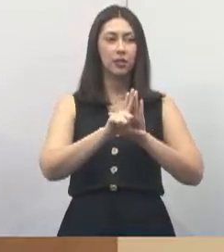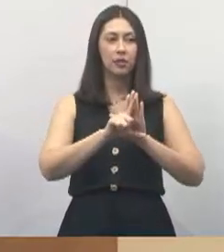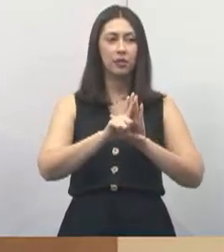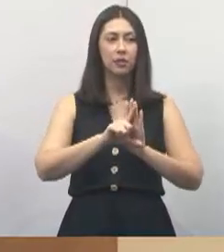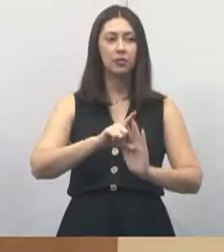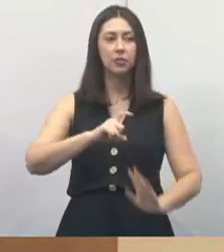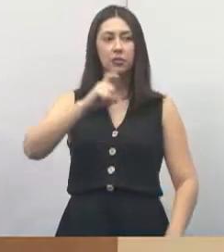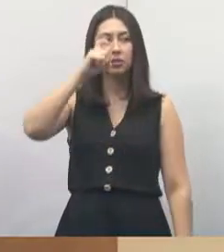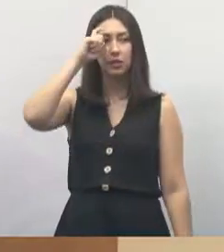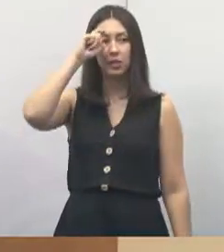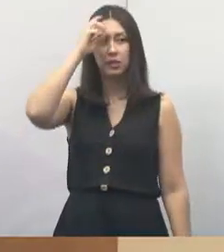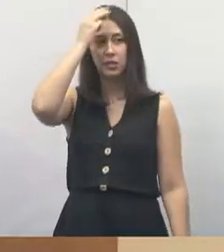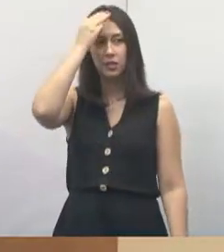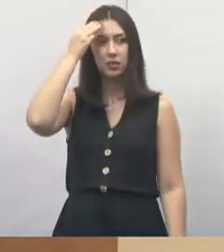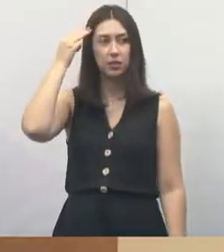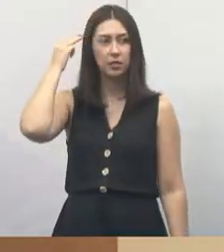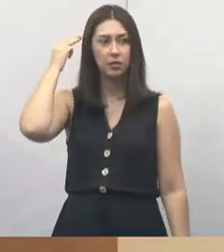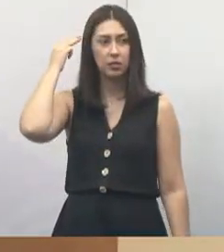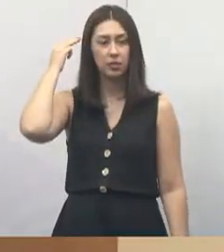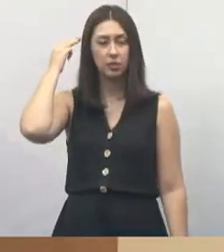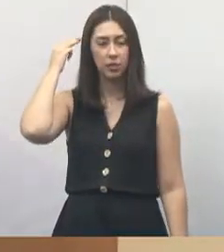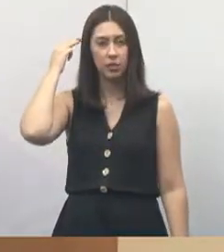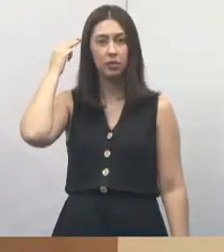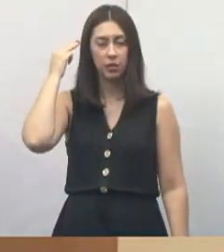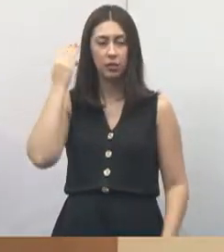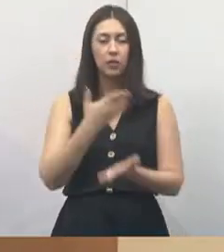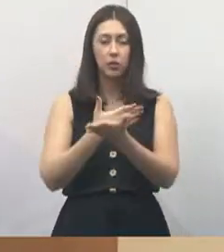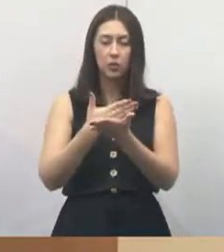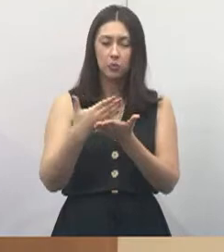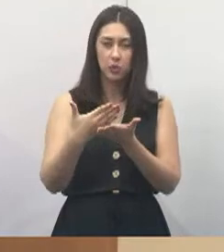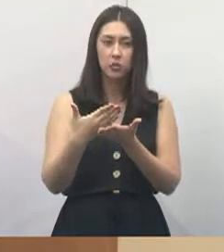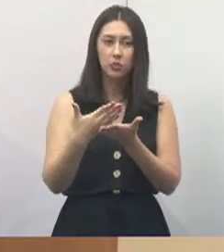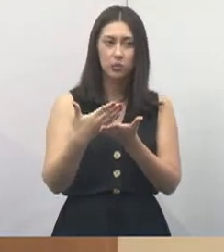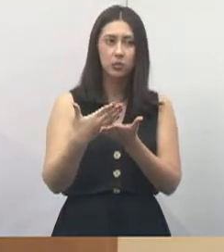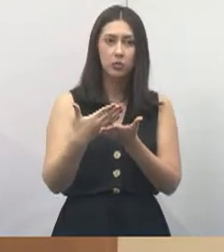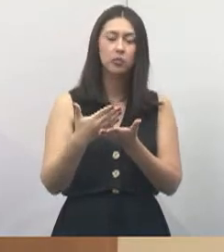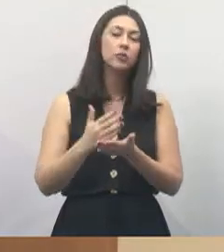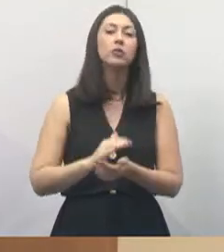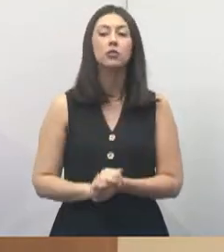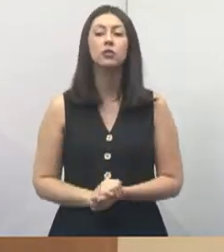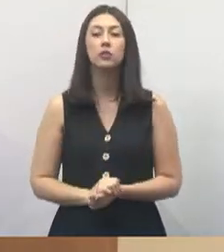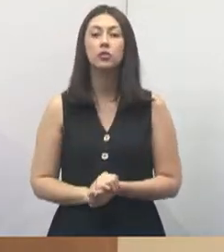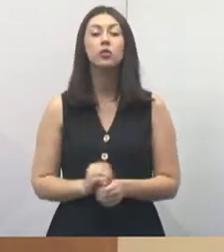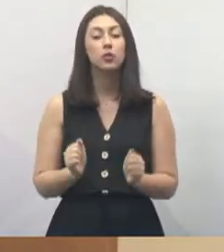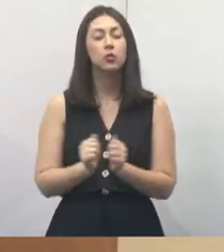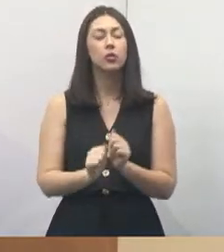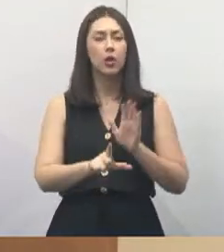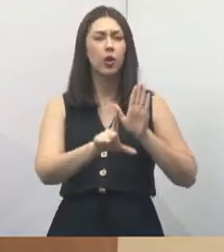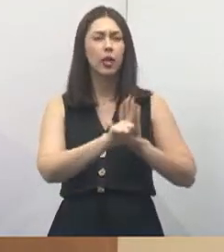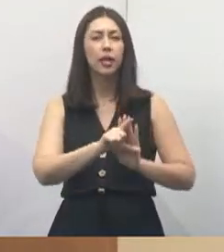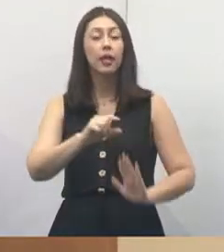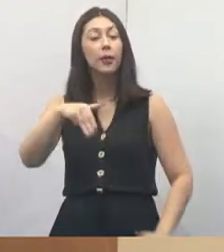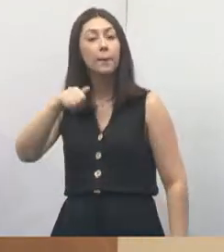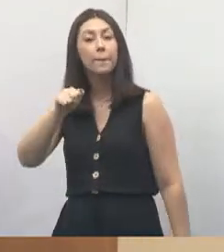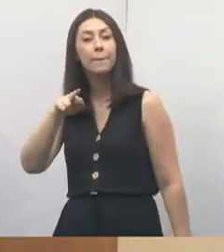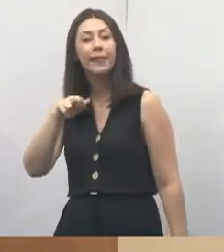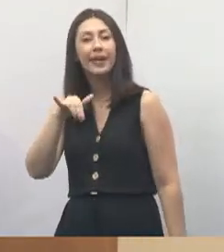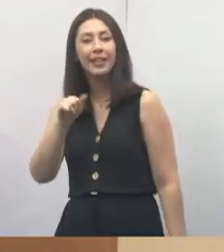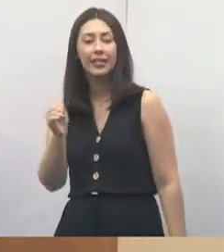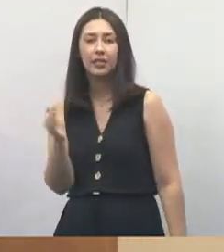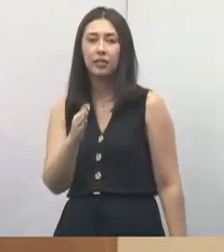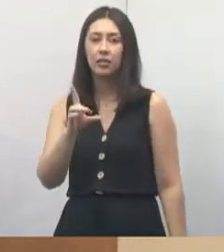a gente passou a legislar a respeito com a Lei Maria da Penha, que hoje ela está aí, está